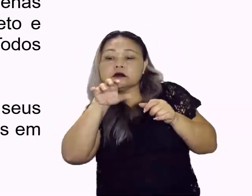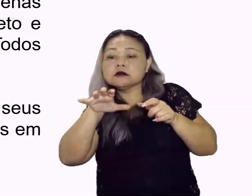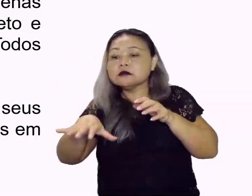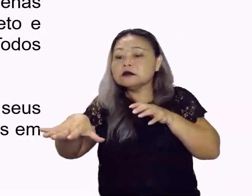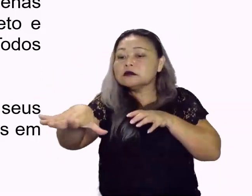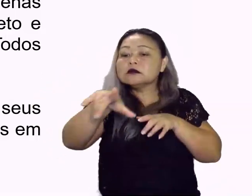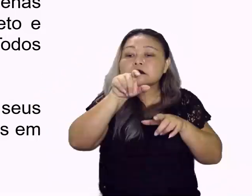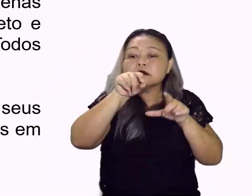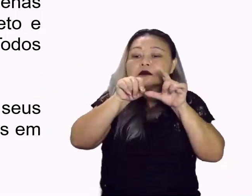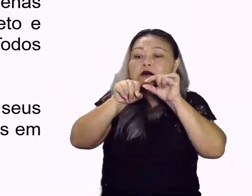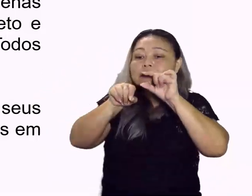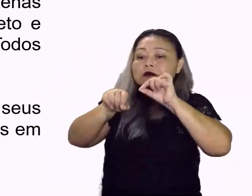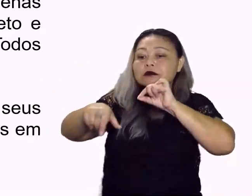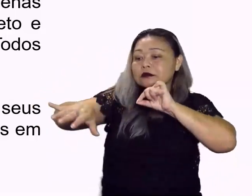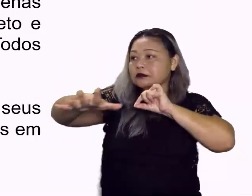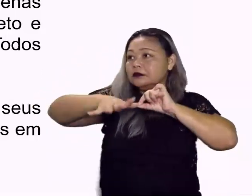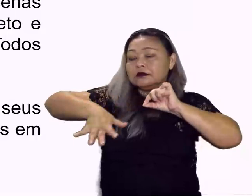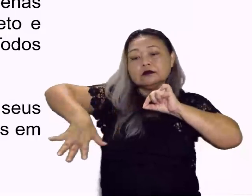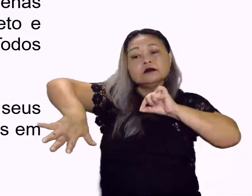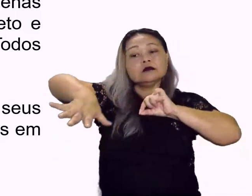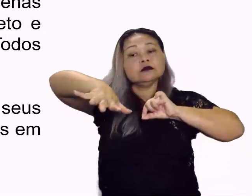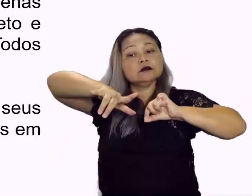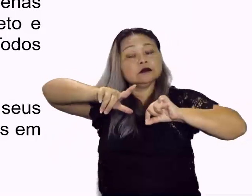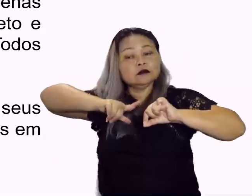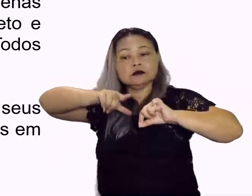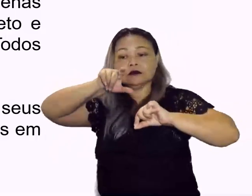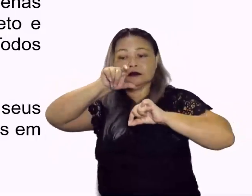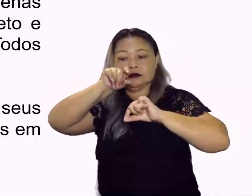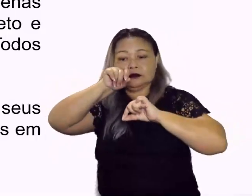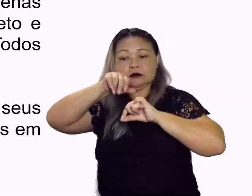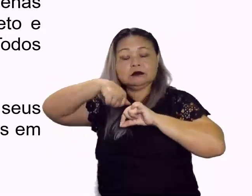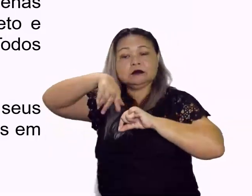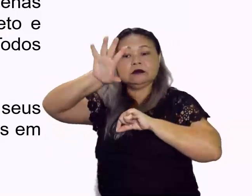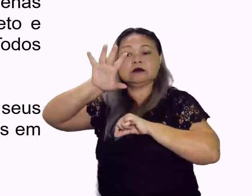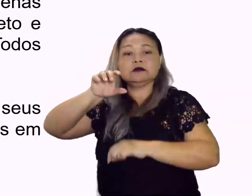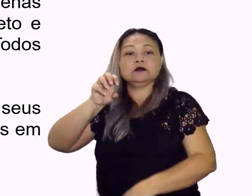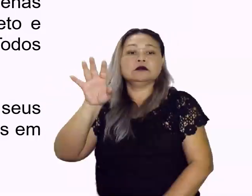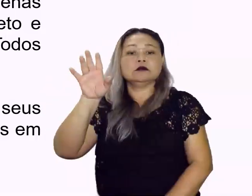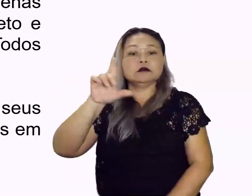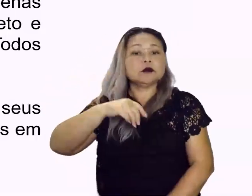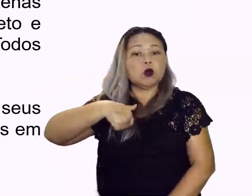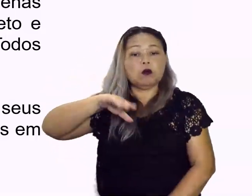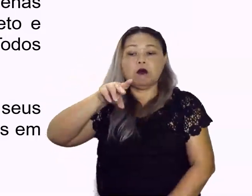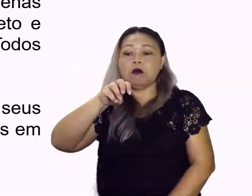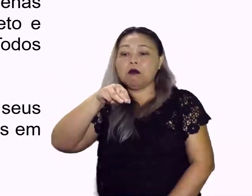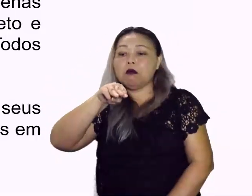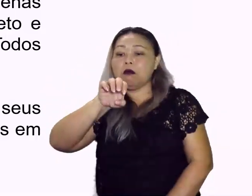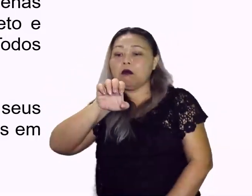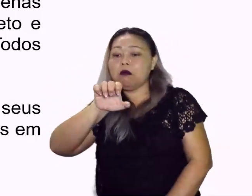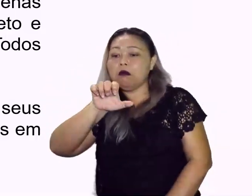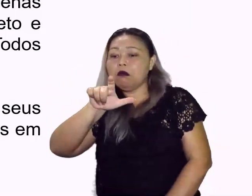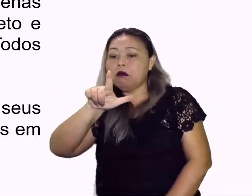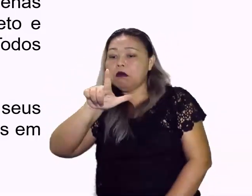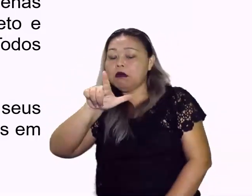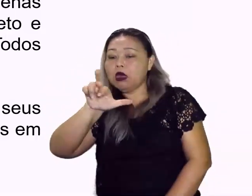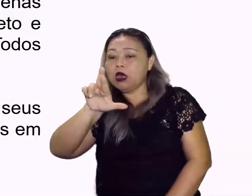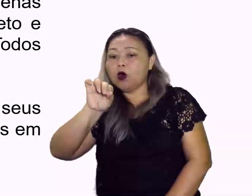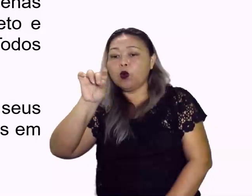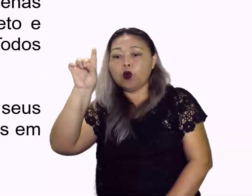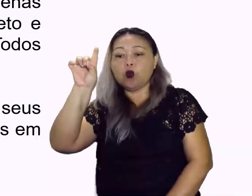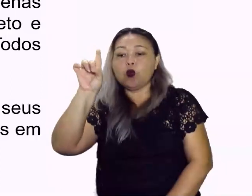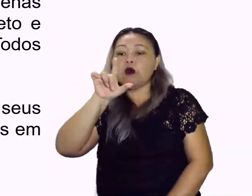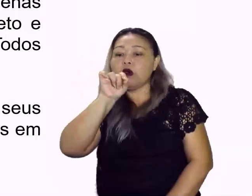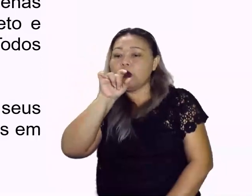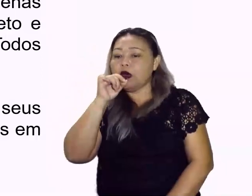mesmo ambiente. Aí tinha uma ave, né, superior chamada Melro. O pássaro mais invejado era ele,